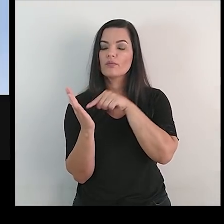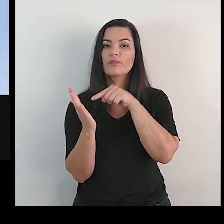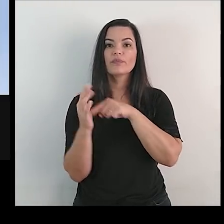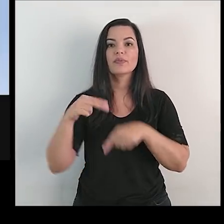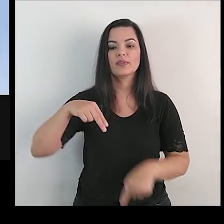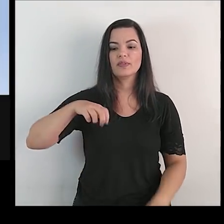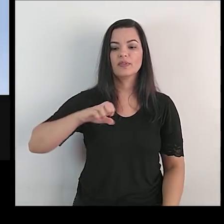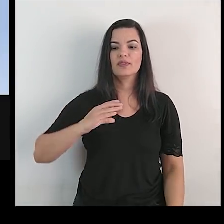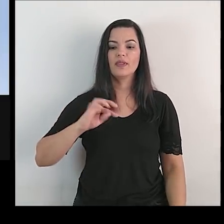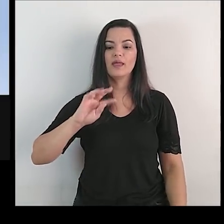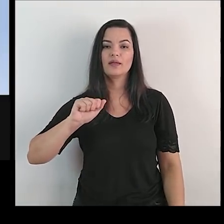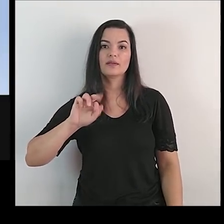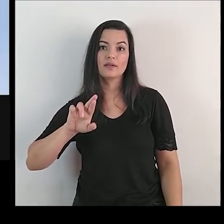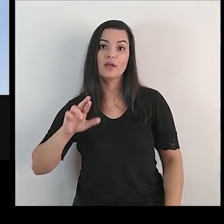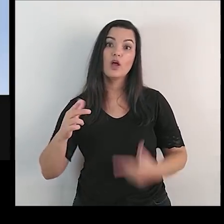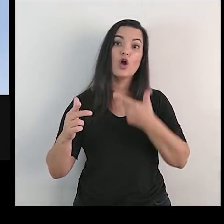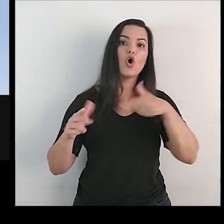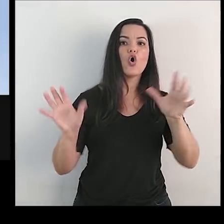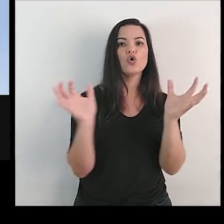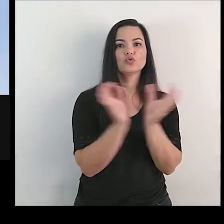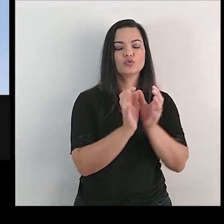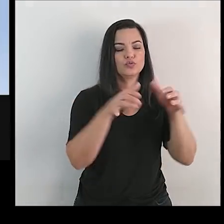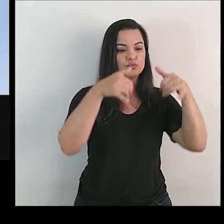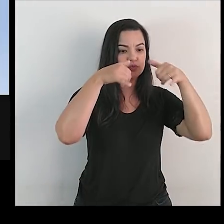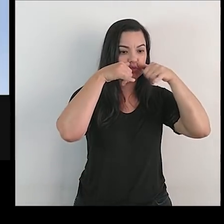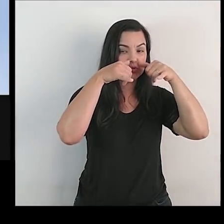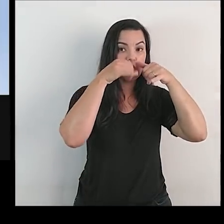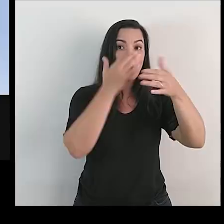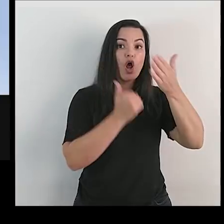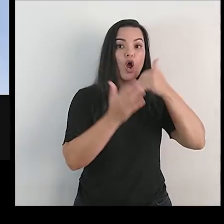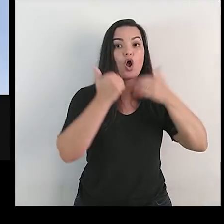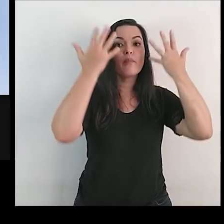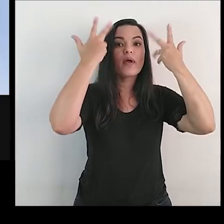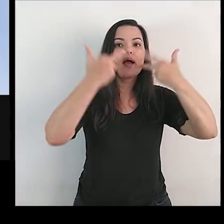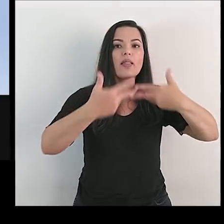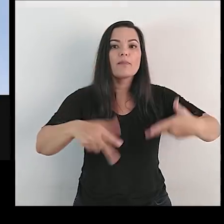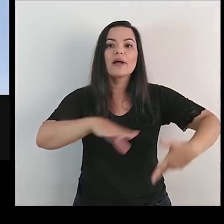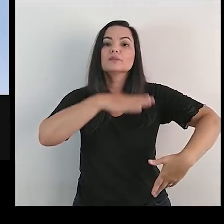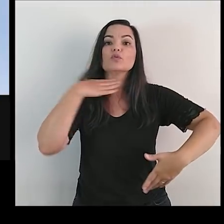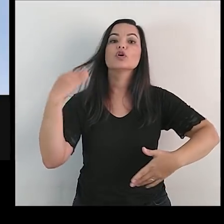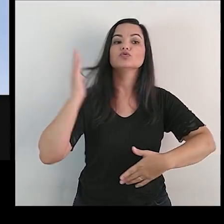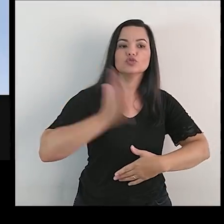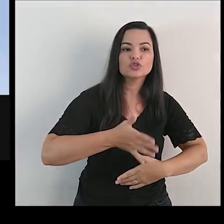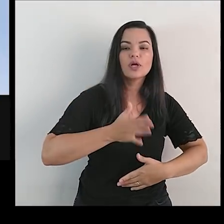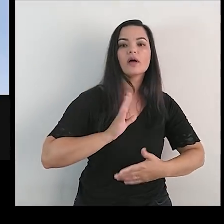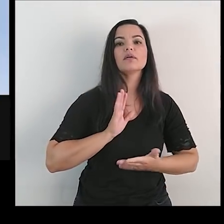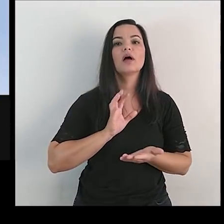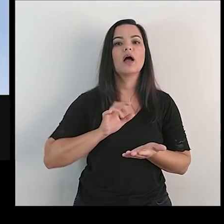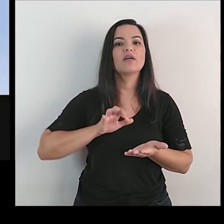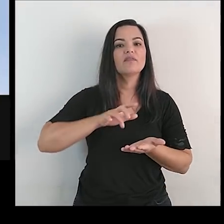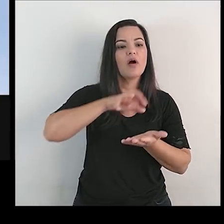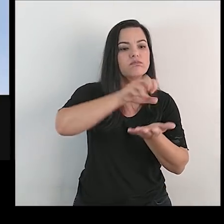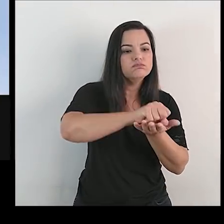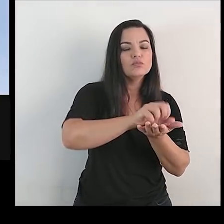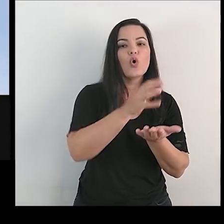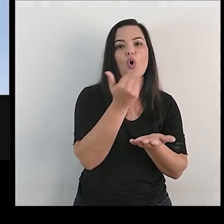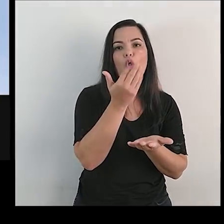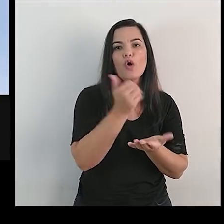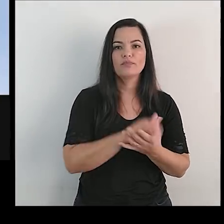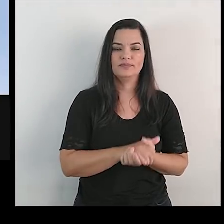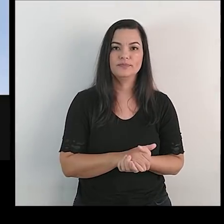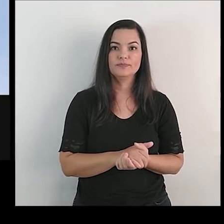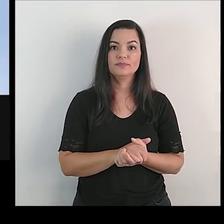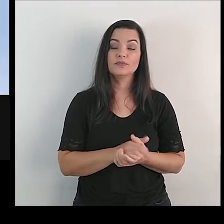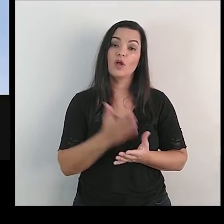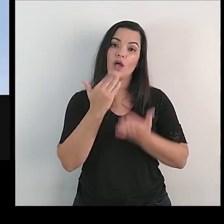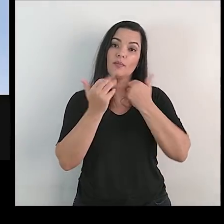alguns besouros que se alimentam de matéria em decomposição, de restos de animais que morreram. Então, eles têm uma alimentação muito